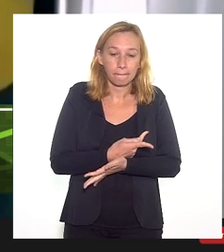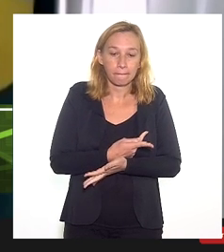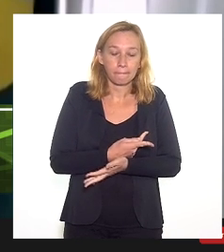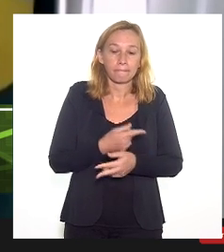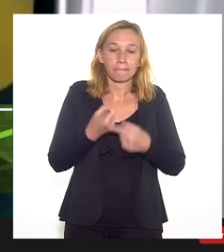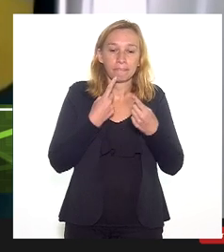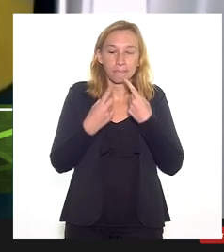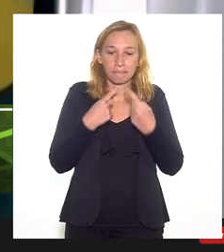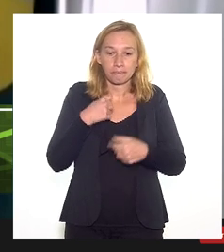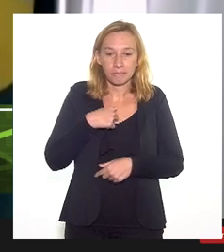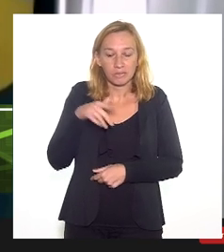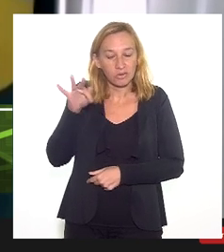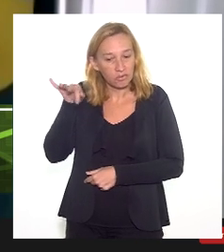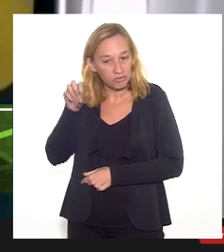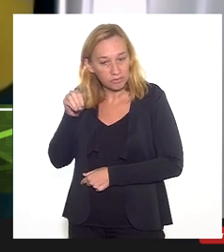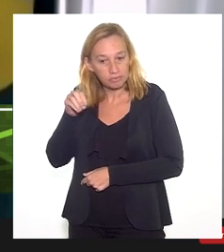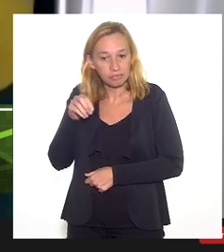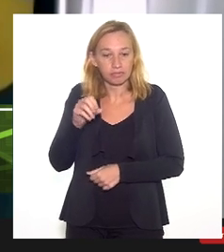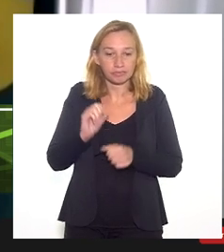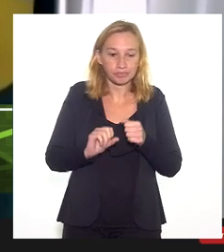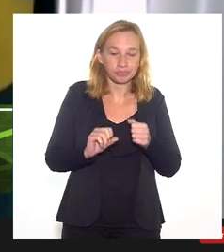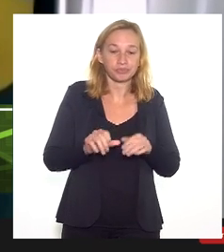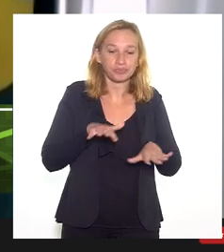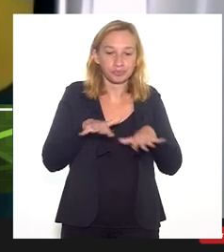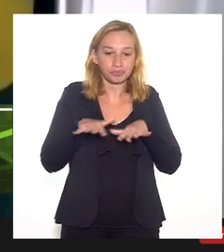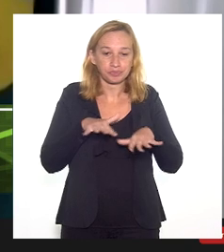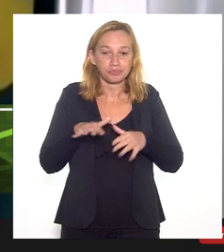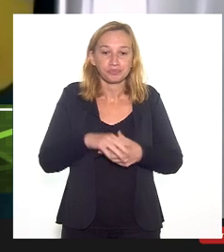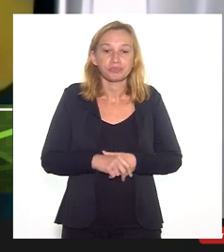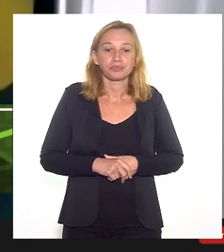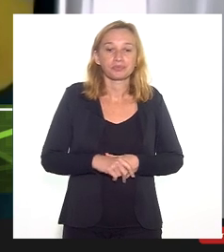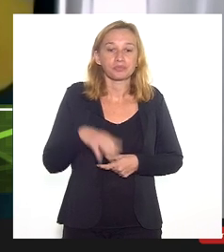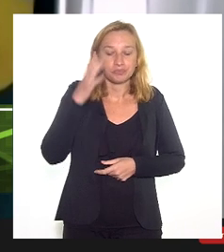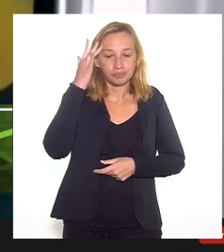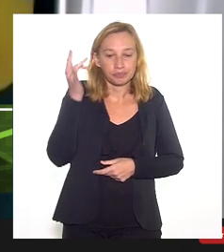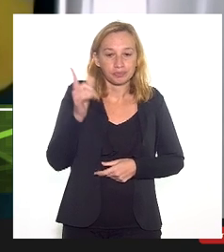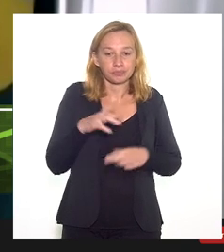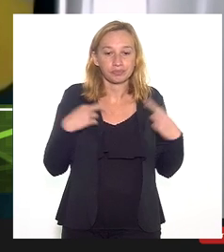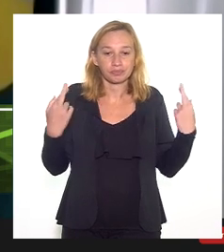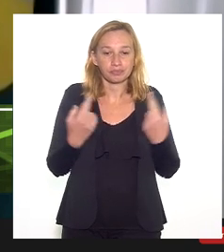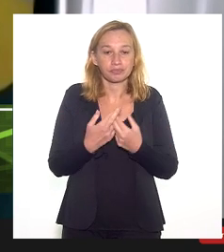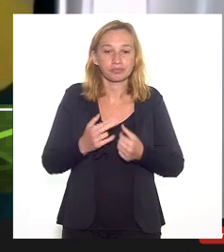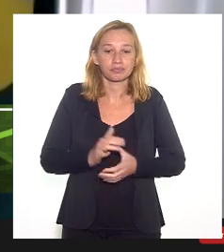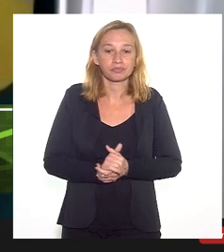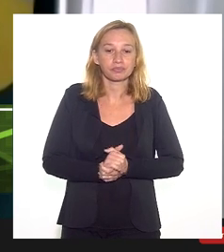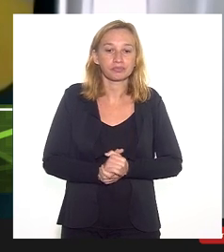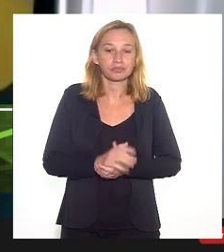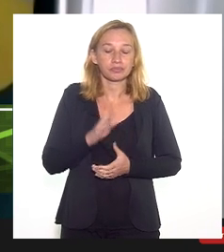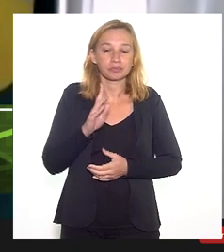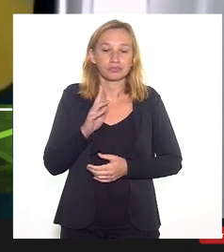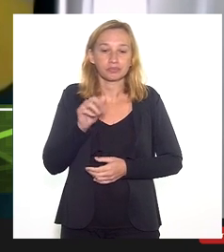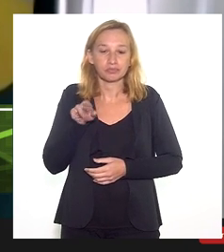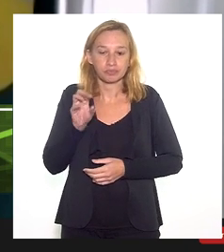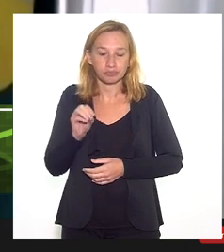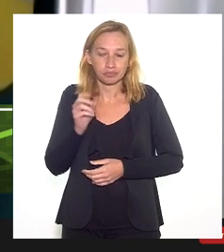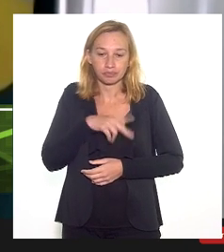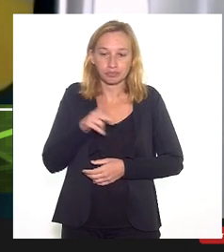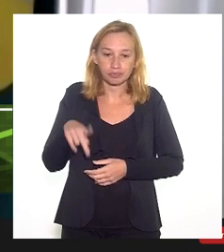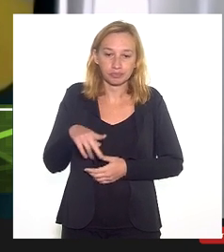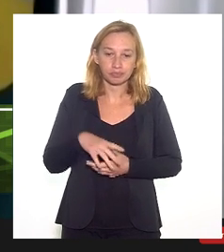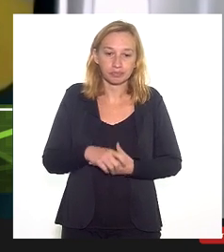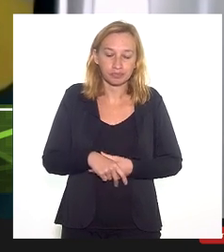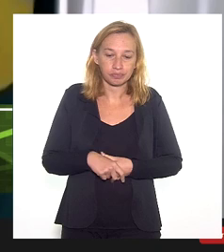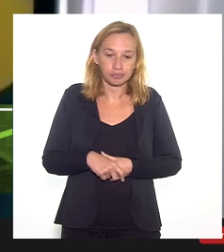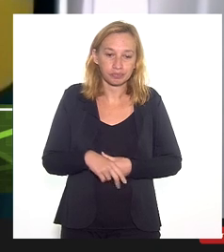diálogo que eu e Flávio temos feito com os movimentos amanhã vai ter uma reunião em que o Bruno Sobral o professor Bruno Sobral